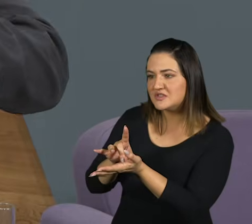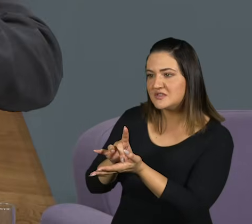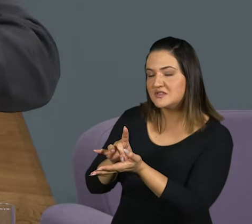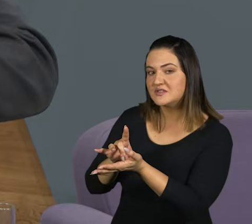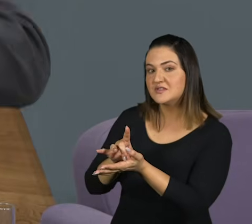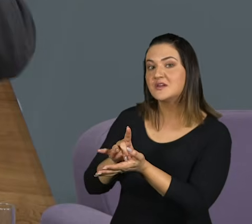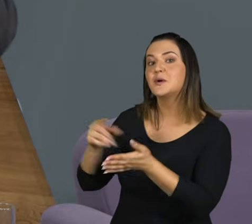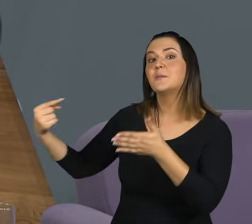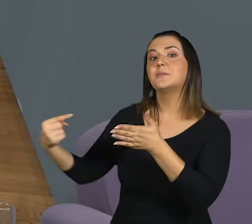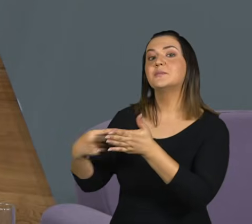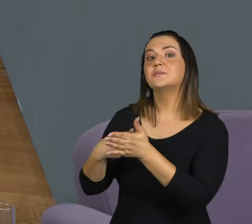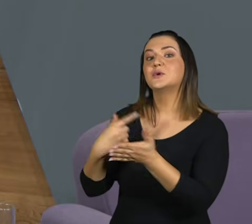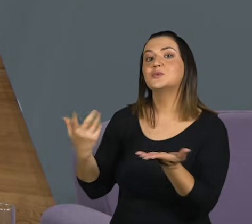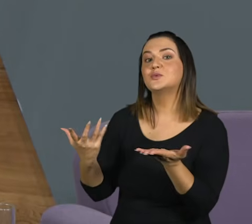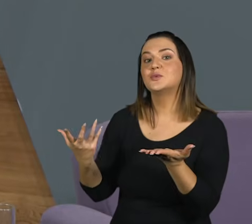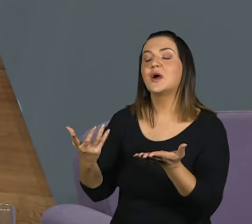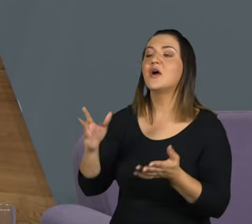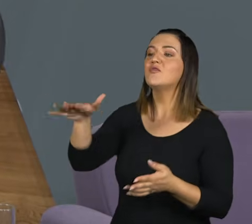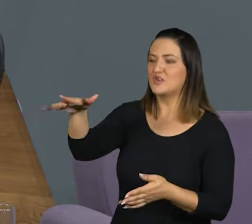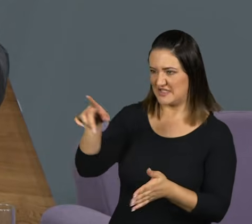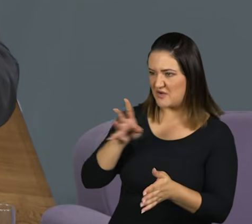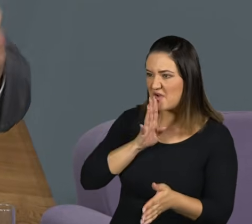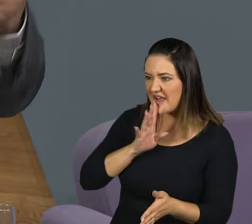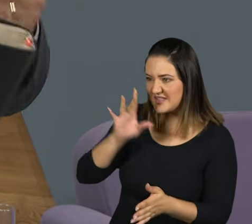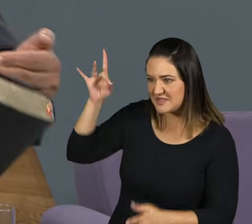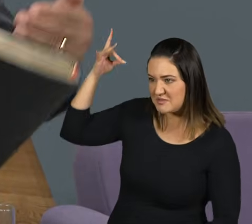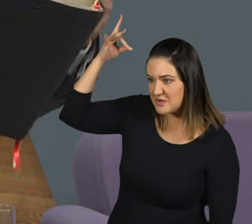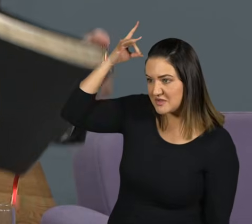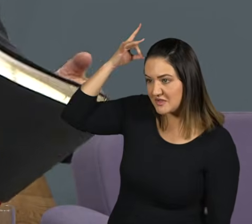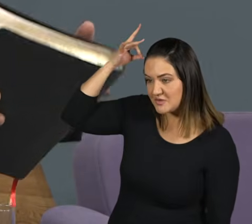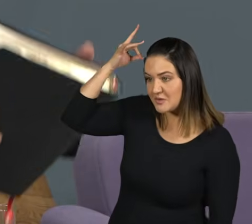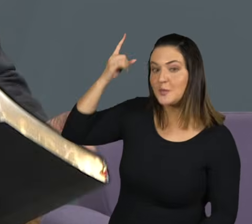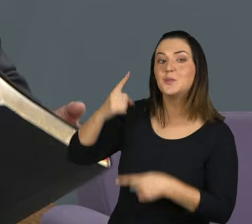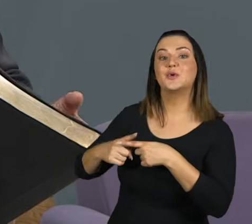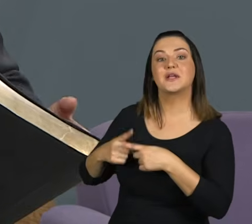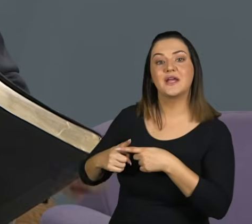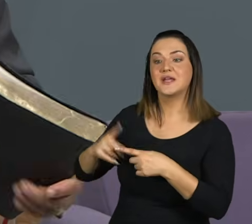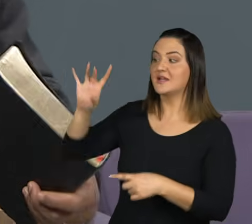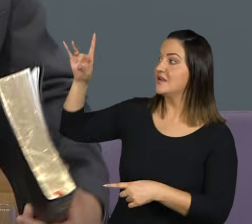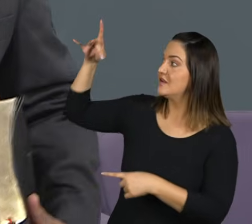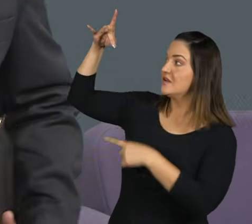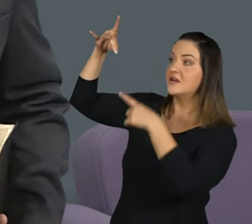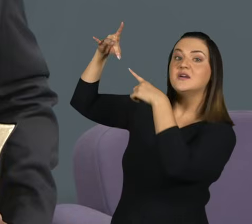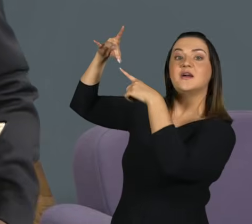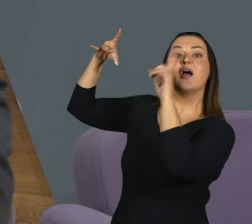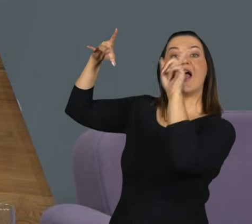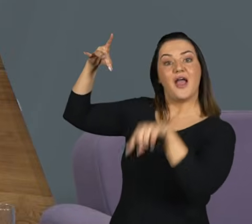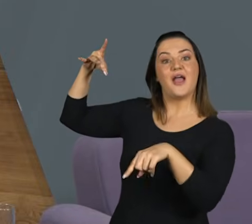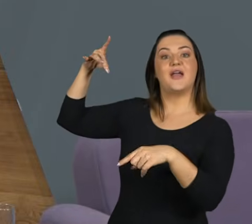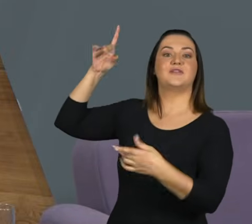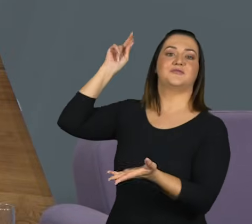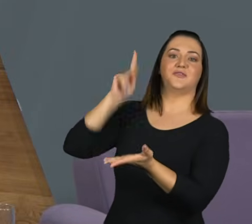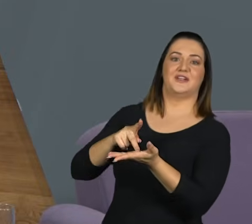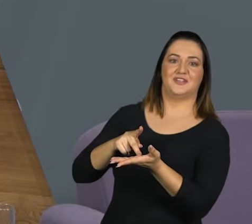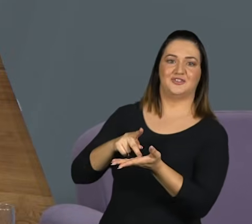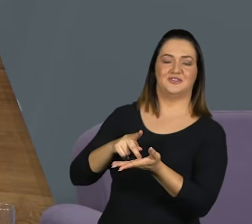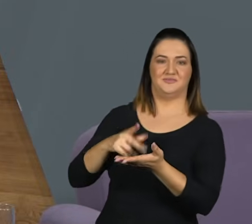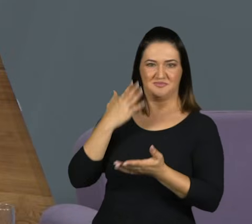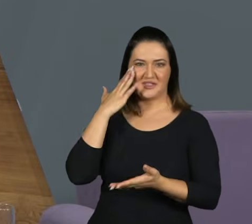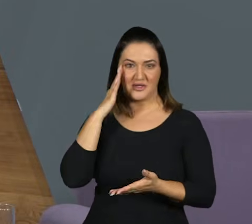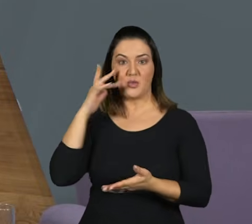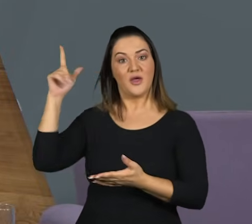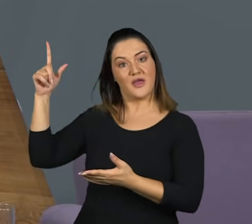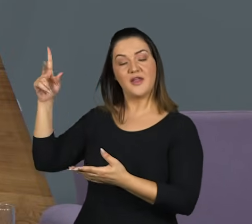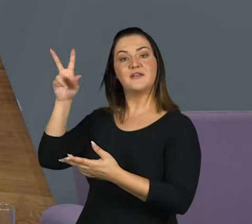Está perguntando, você conhece o Espírito Santo? Porque o Espírito Santo é a própria verdade. E ele nos convenceria do